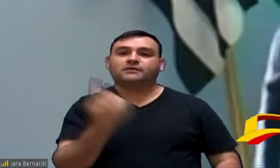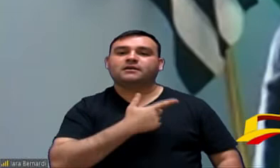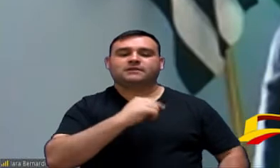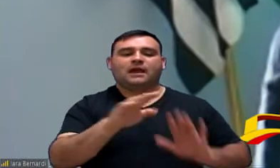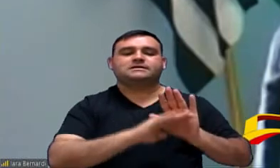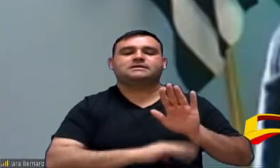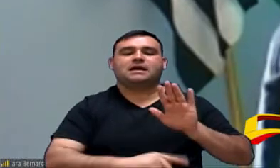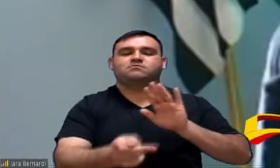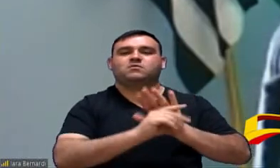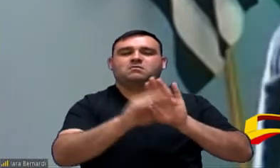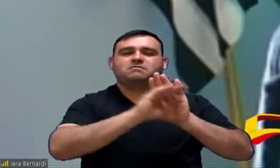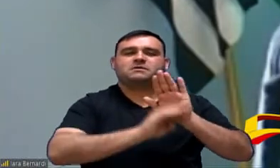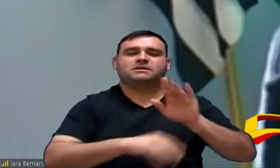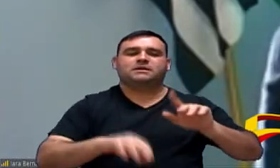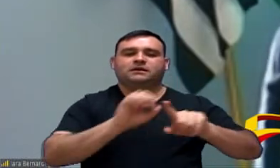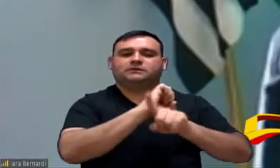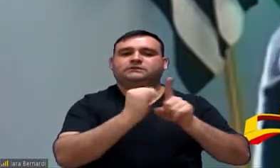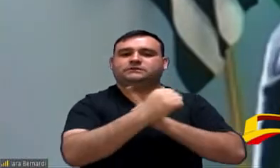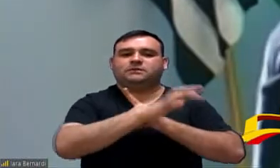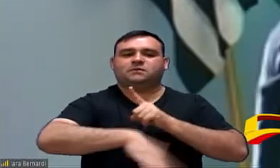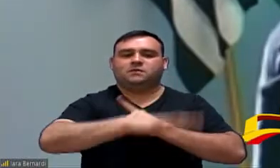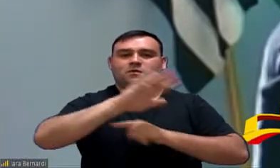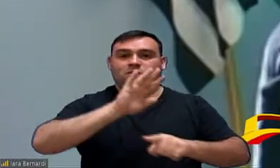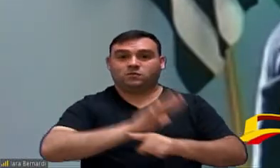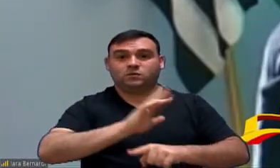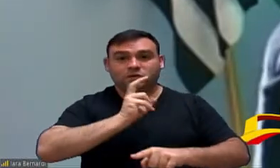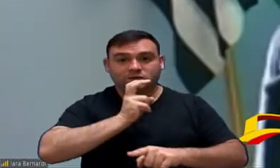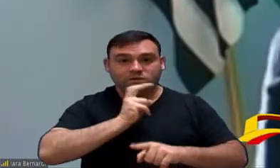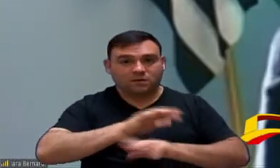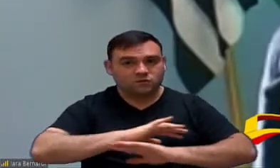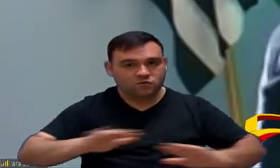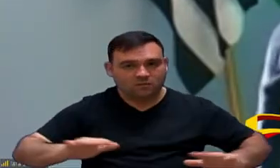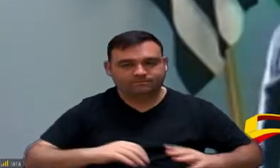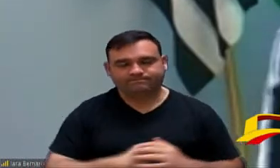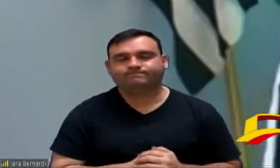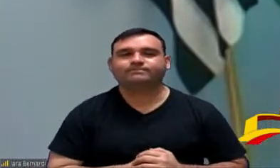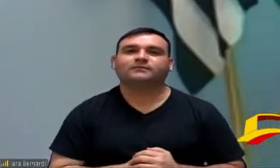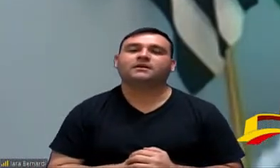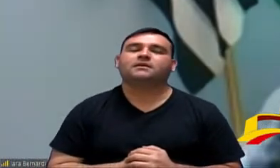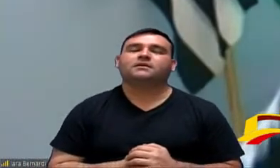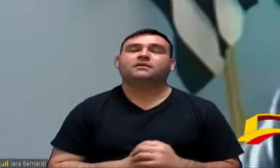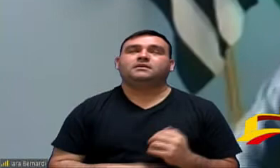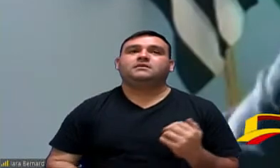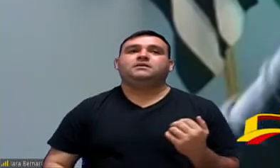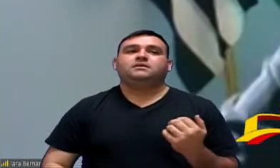a política municipal de assistência social no município de Sorocaba. É isso, senhor presidente.